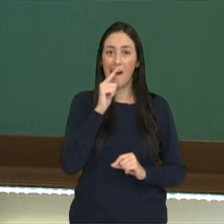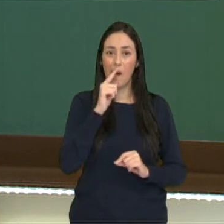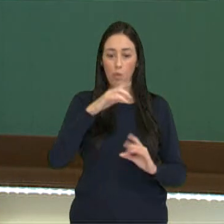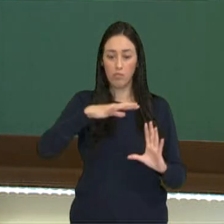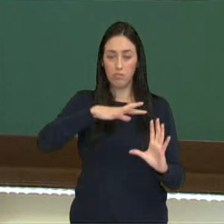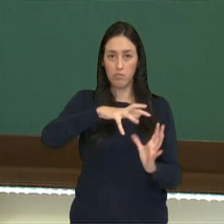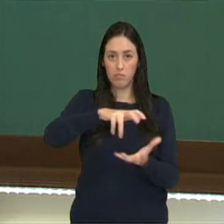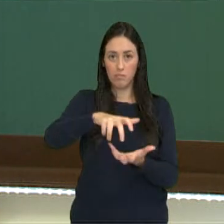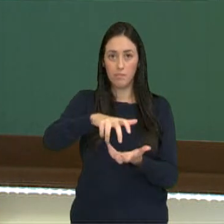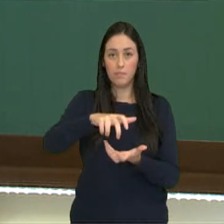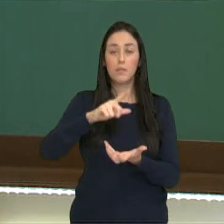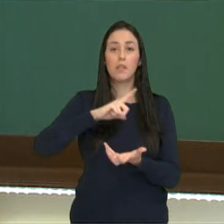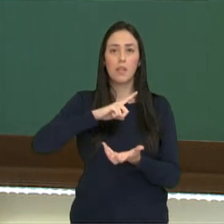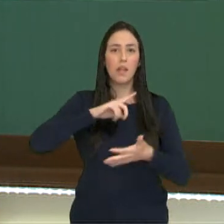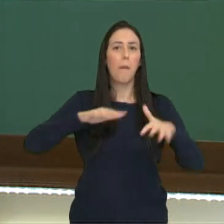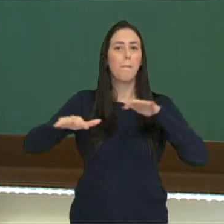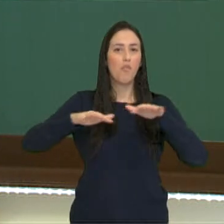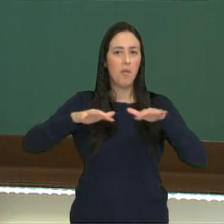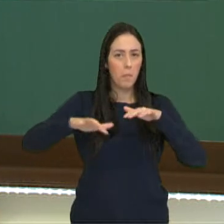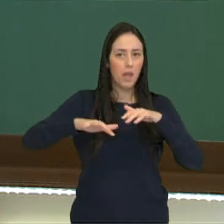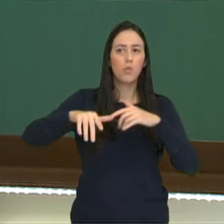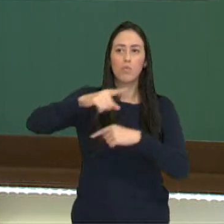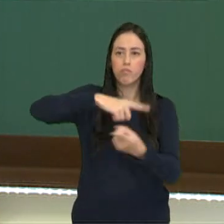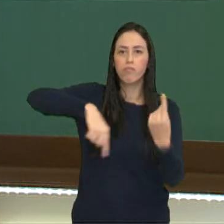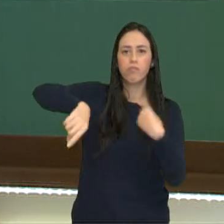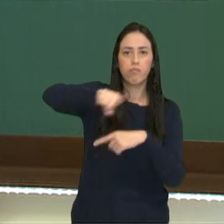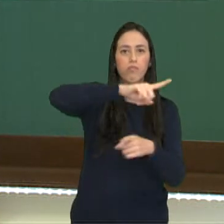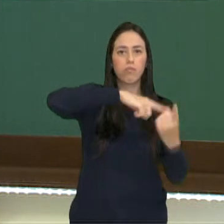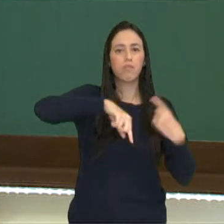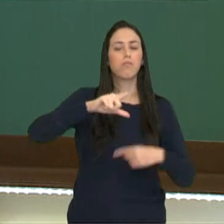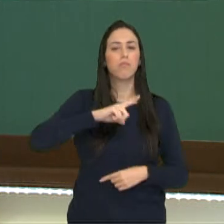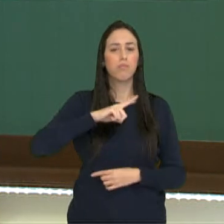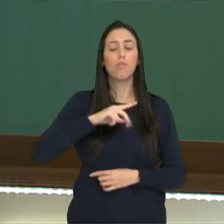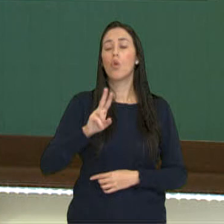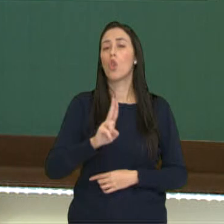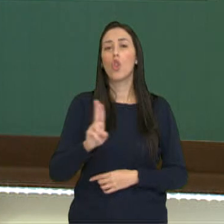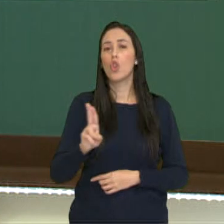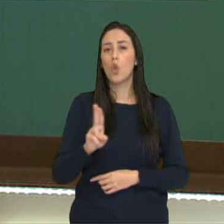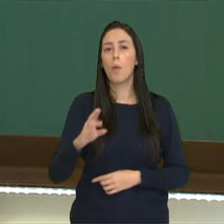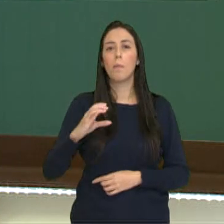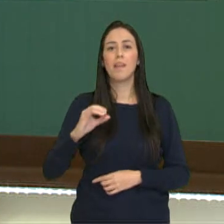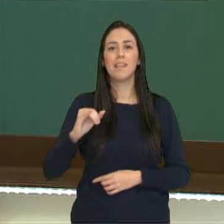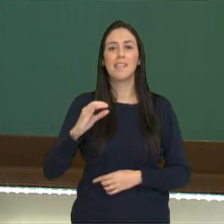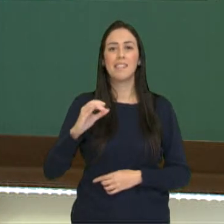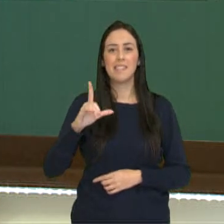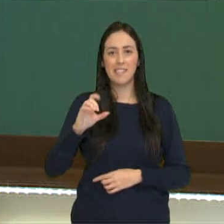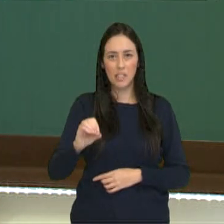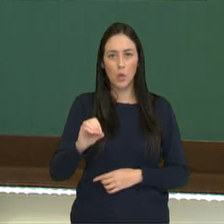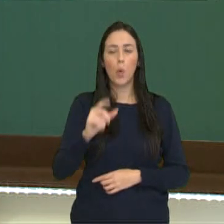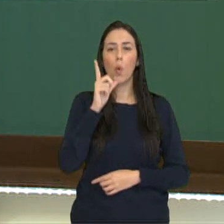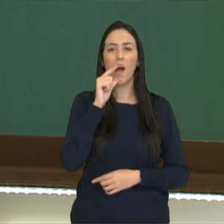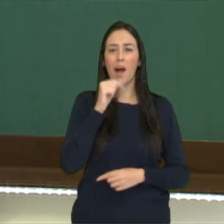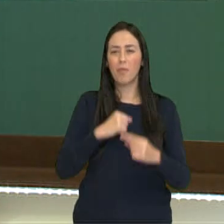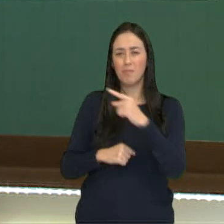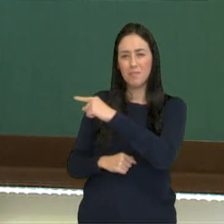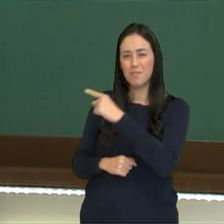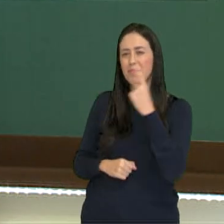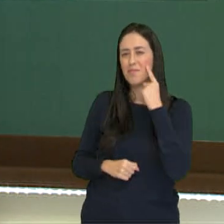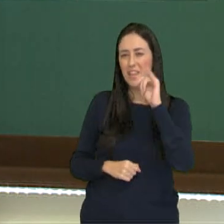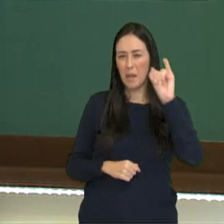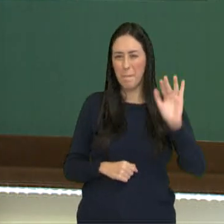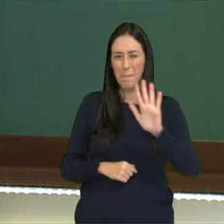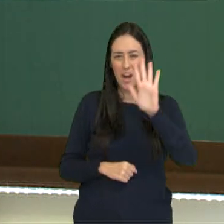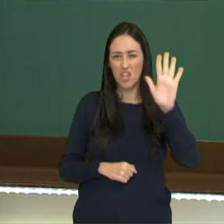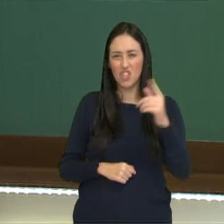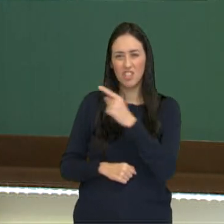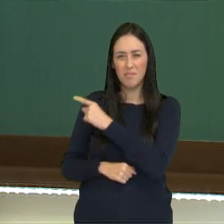ela encontra-se em constante movimento e esse movimento recebe a denominação de ciclo hidrológico. Olha a imagem aqui na tela para você